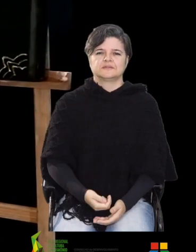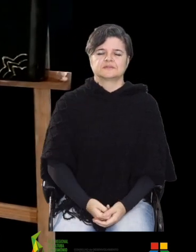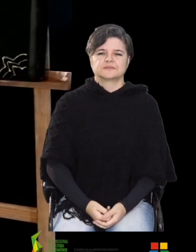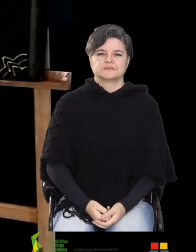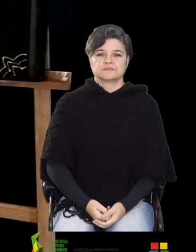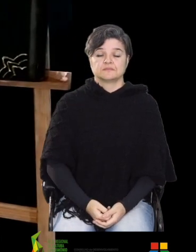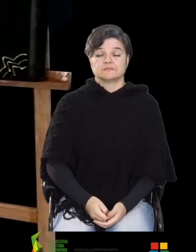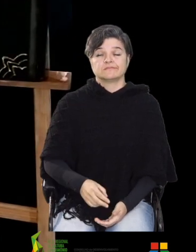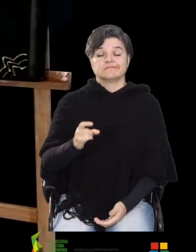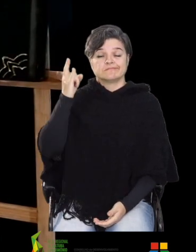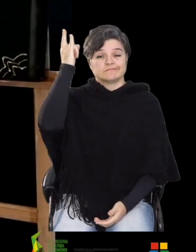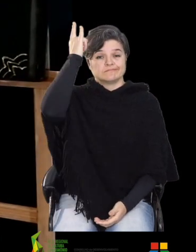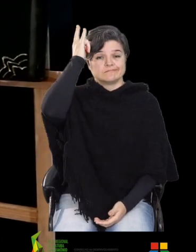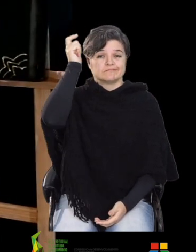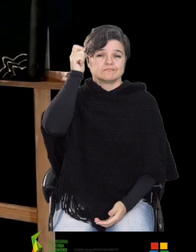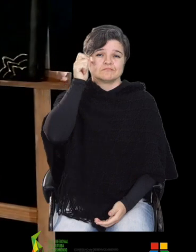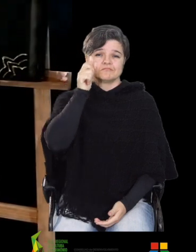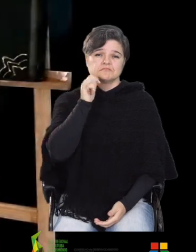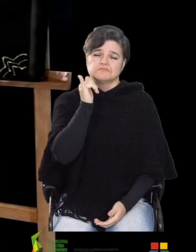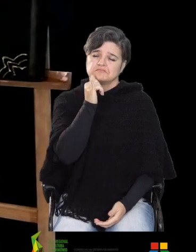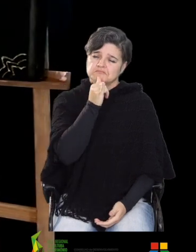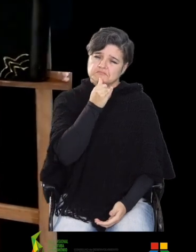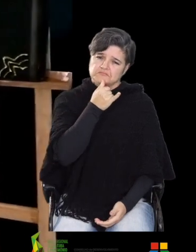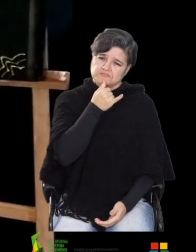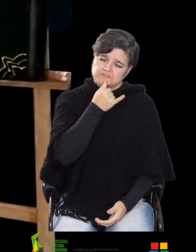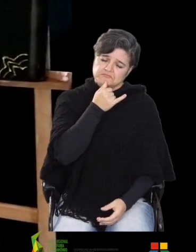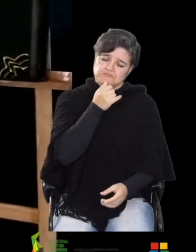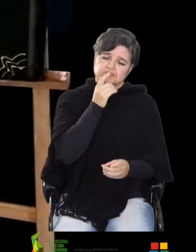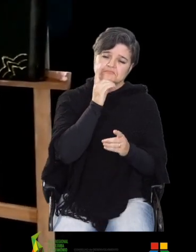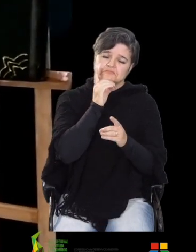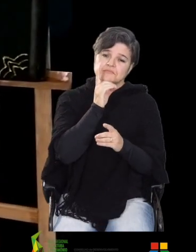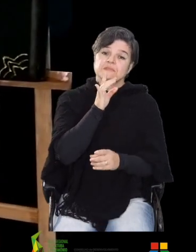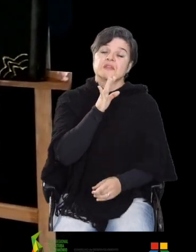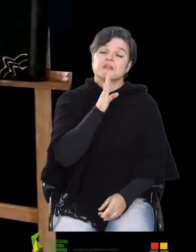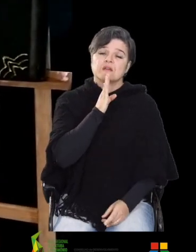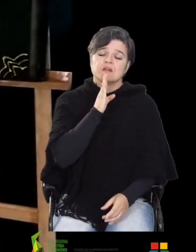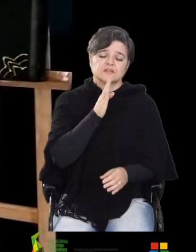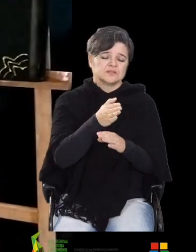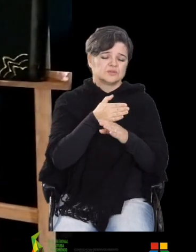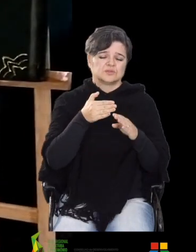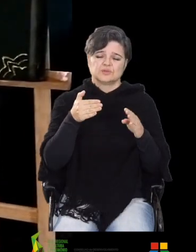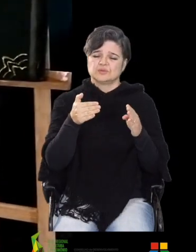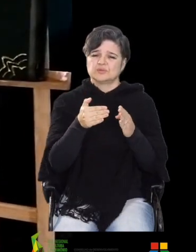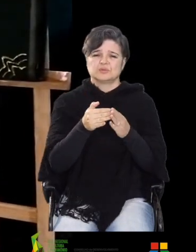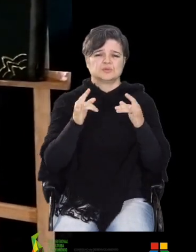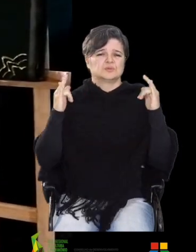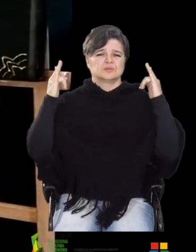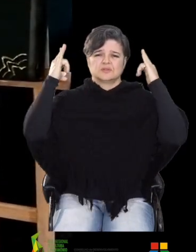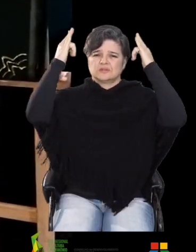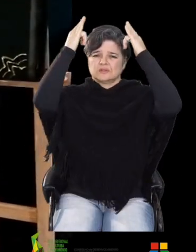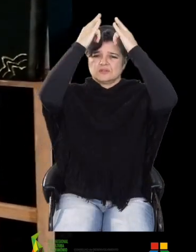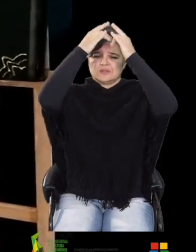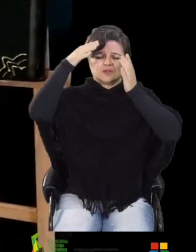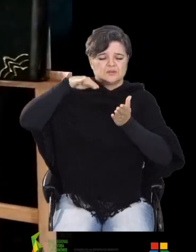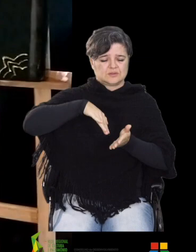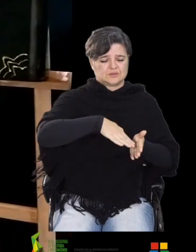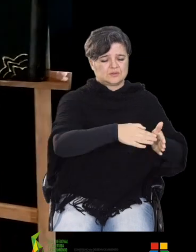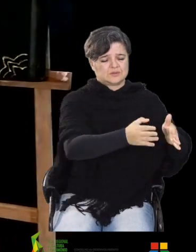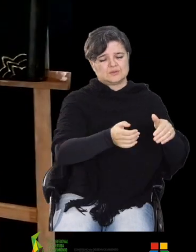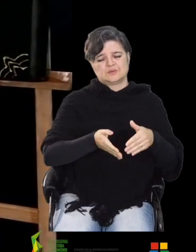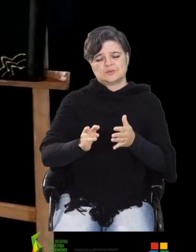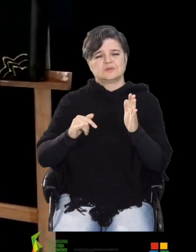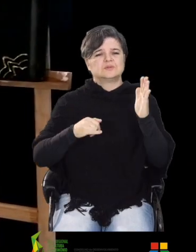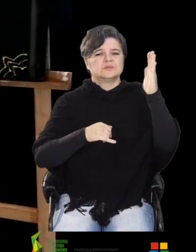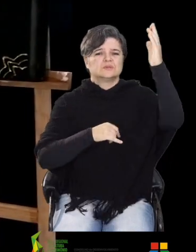a clara já tinha conhecido todas as passagens secretas é sobre